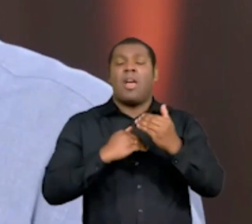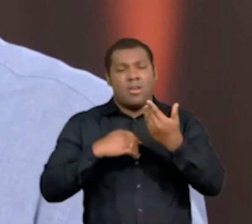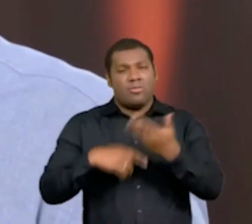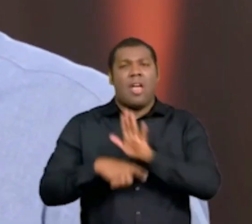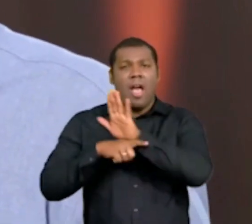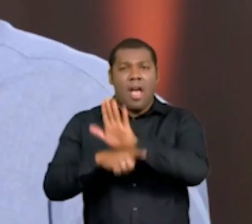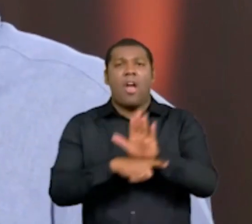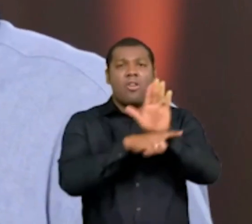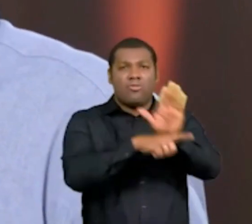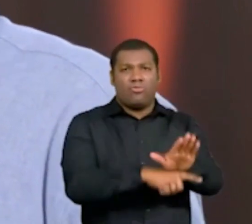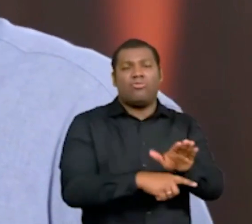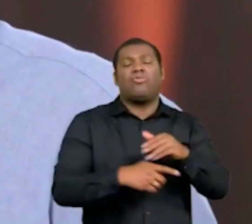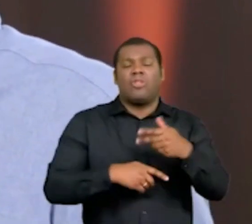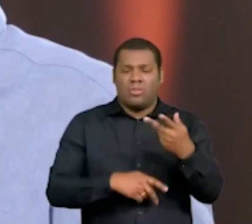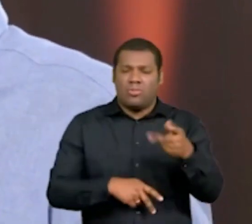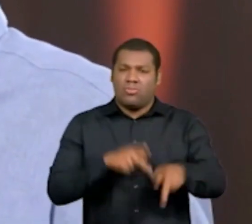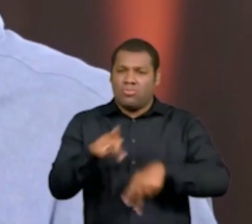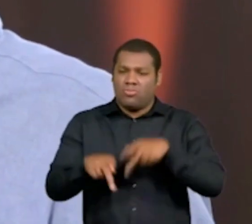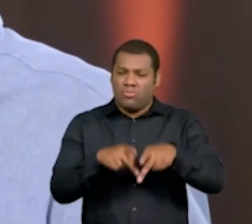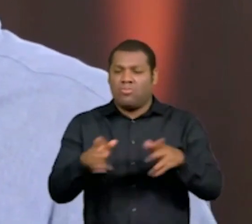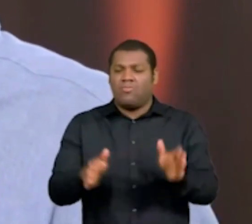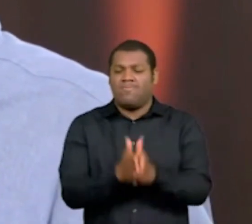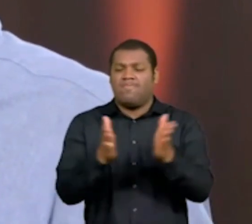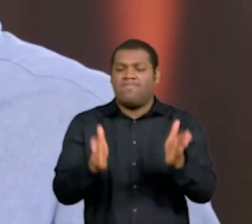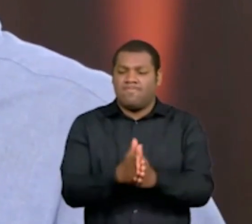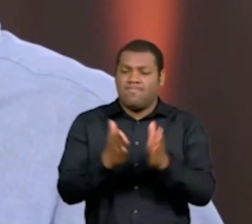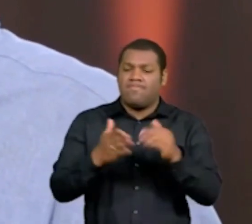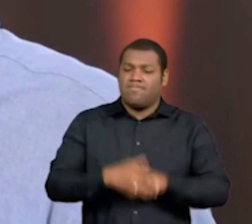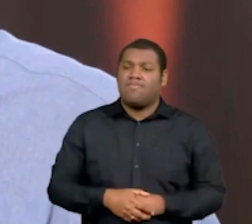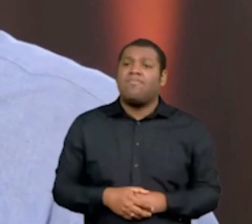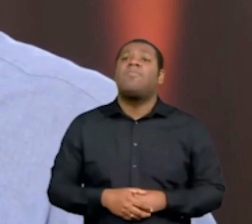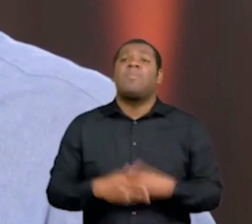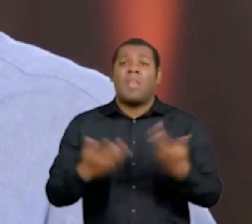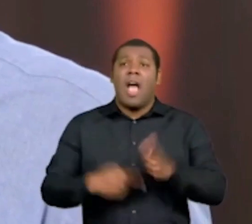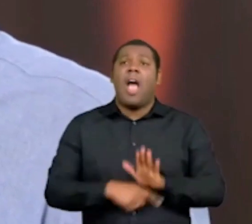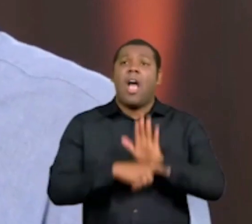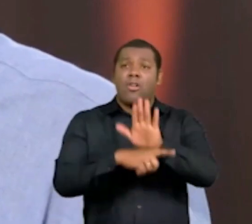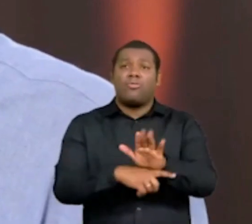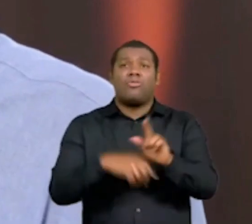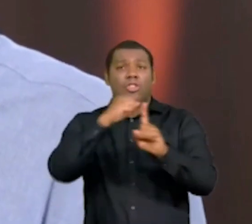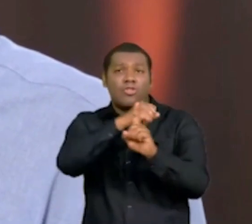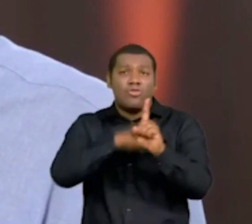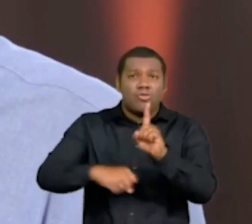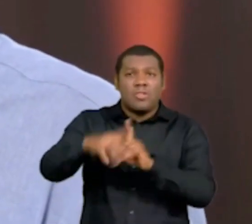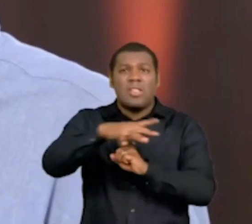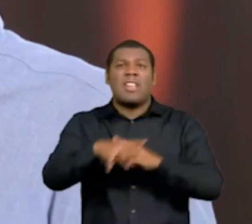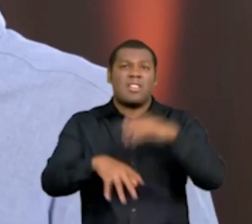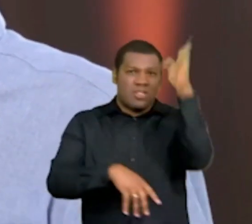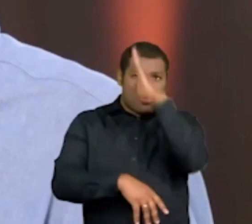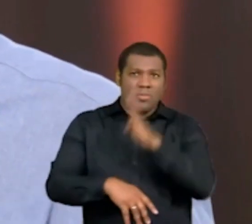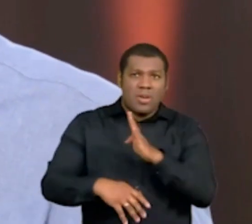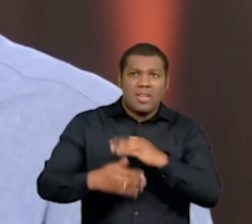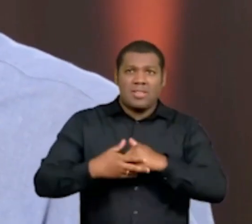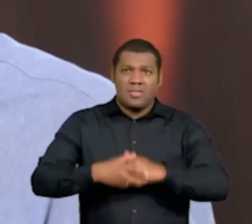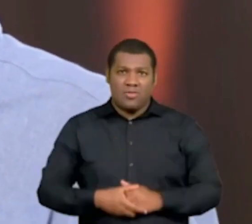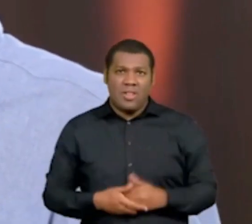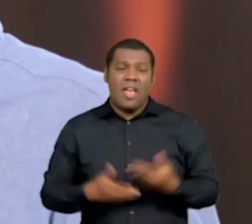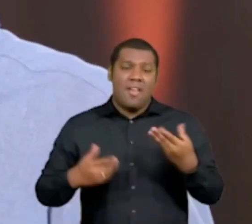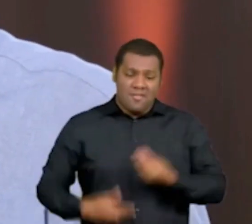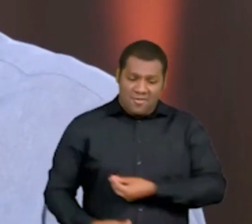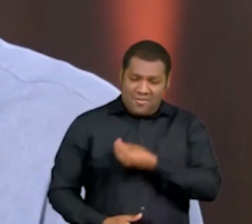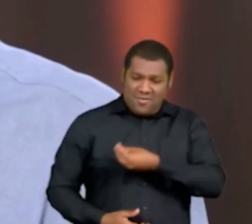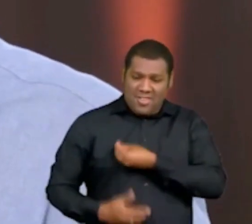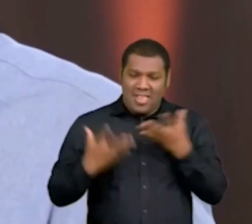vários anos, a gente pode transformar a sociedade brasileira, sabe, numa sociedade com melhor qualidade de vida, com melhor padrão de